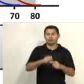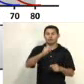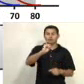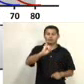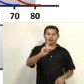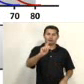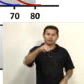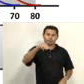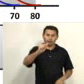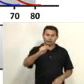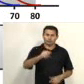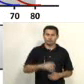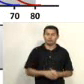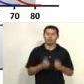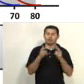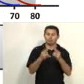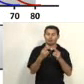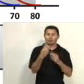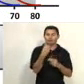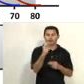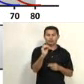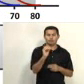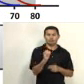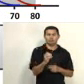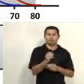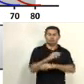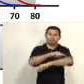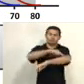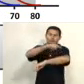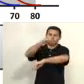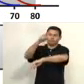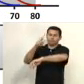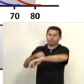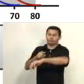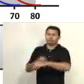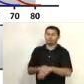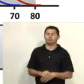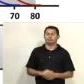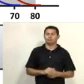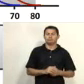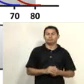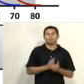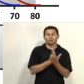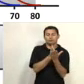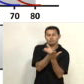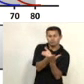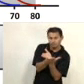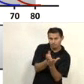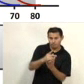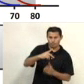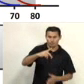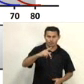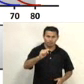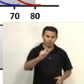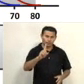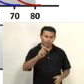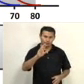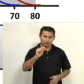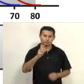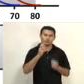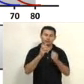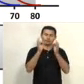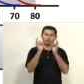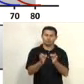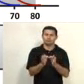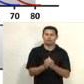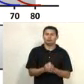sigma é igual a 10 para ambas as curvas. Ou seja, então, o desvio padrão, que é a medida de variabilidade, é